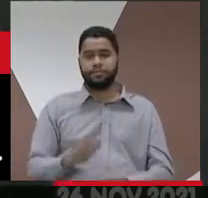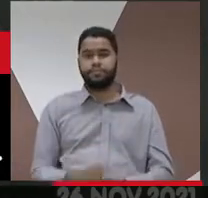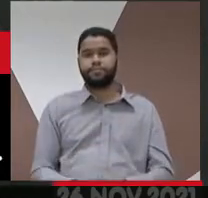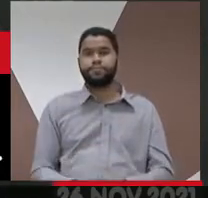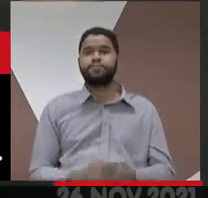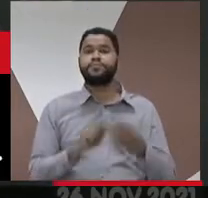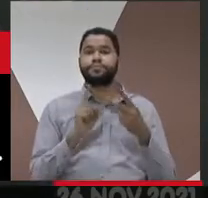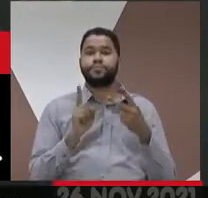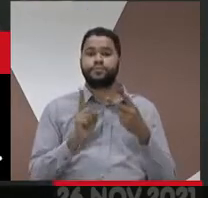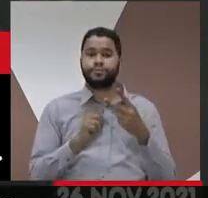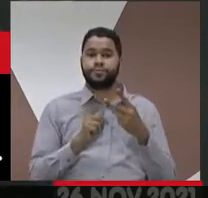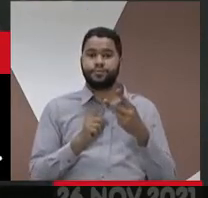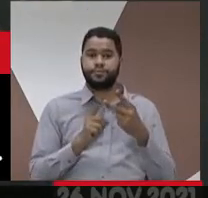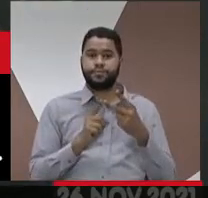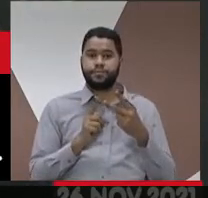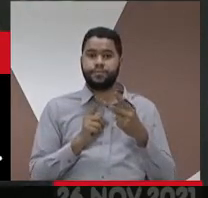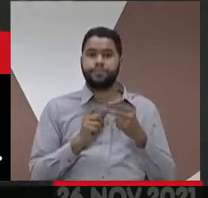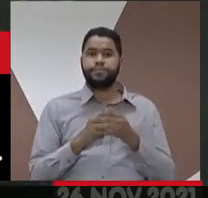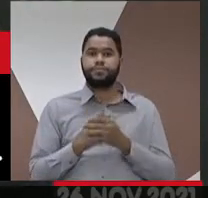Segundo,